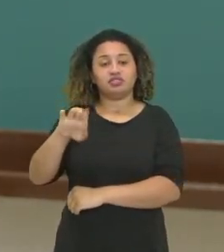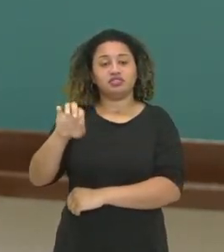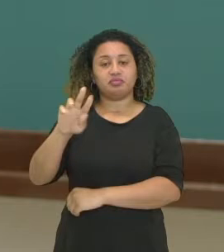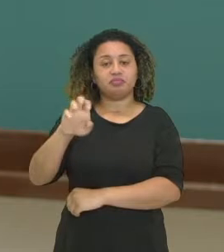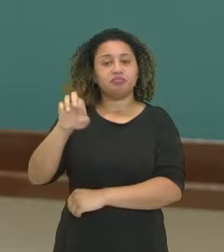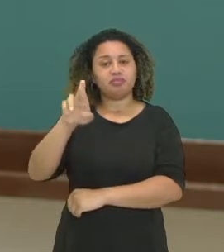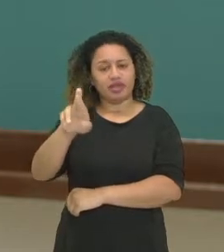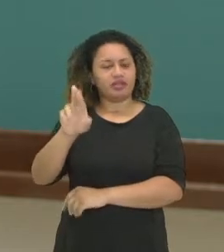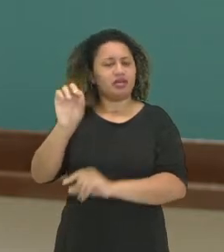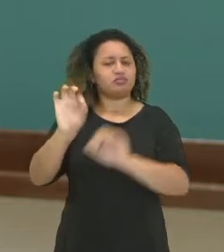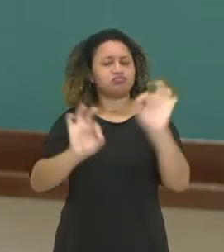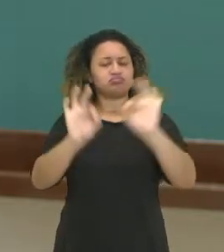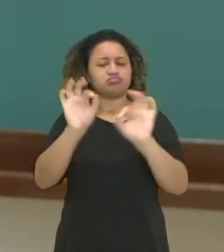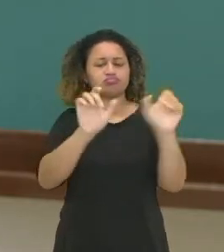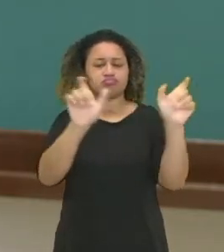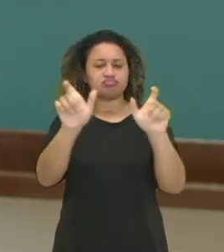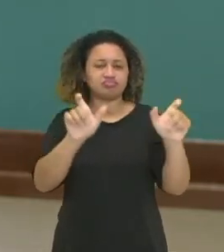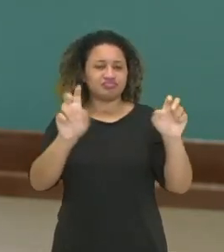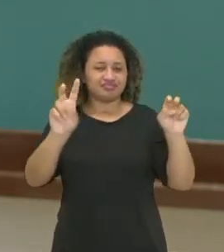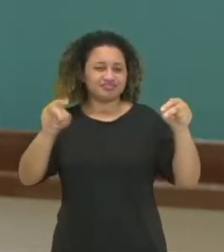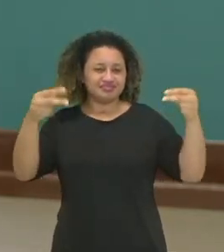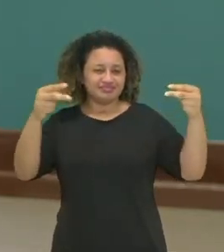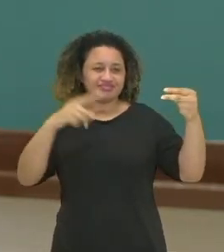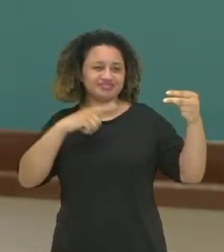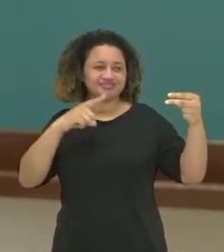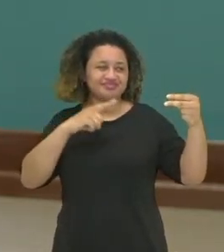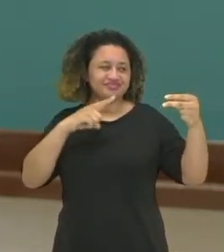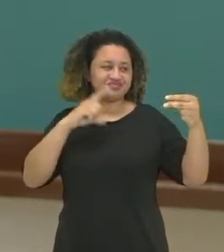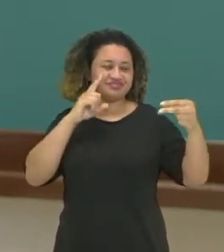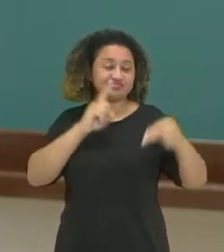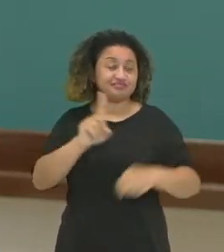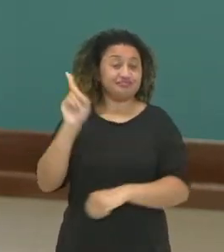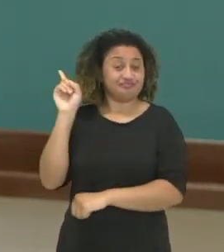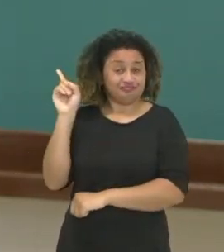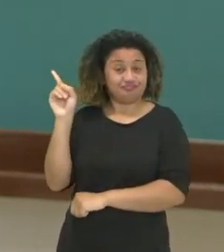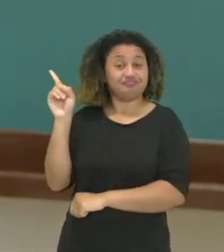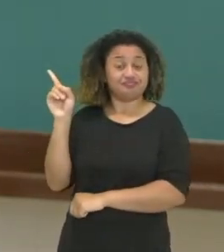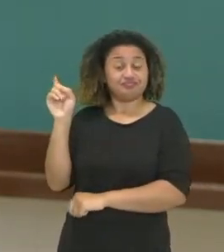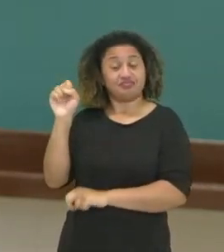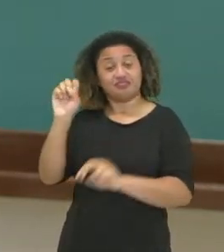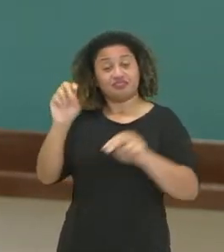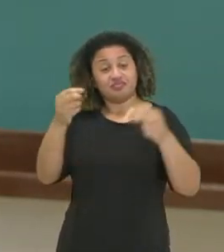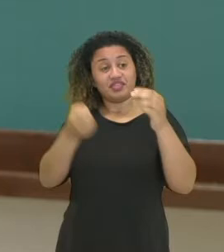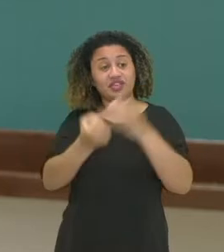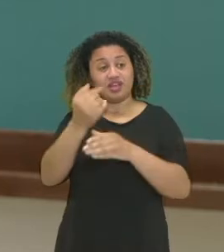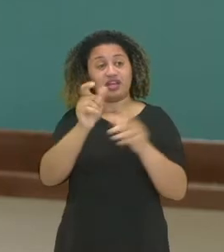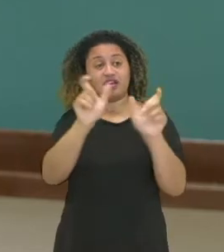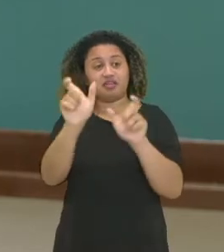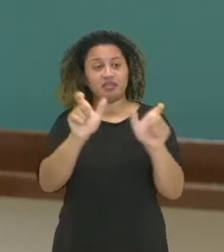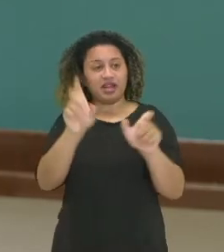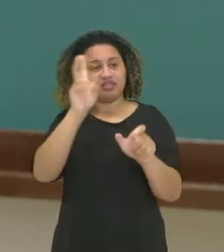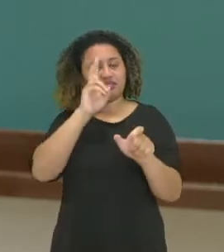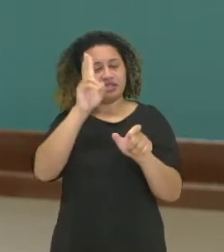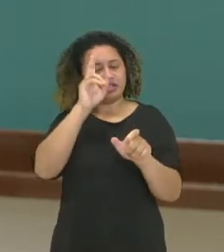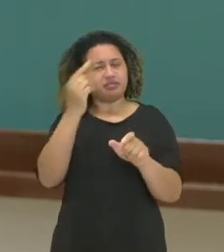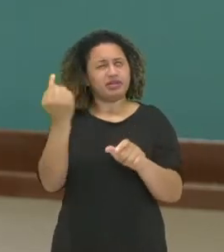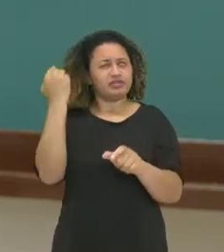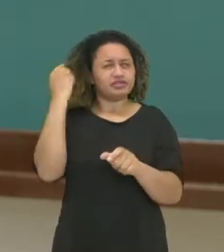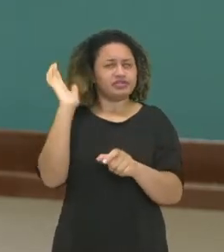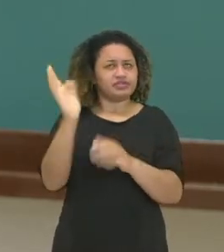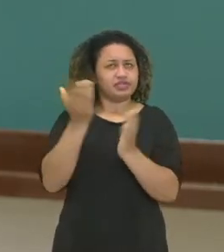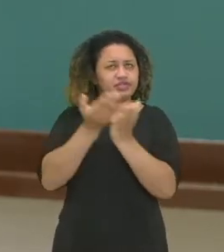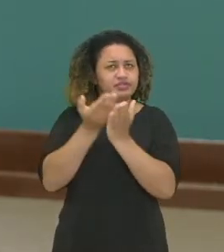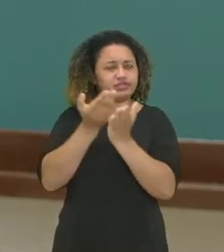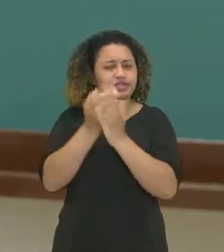nuvem de palavras. Com isso, você cria a tua nuvem de palavras recordando o que a gente já estudou.